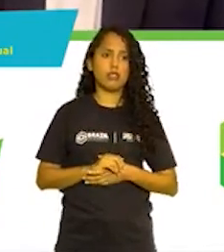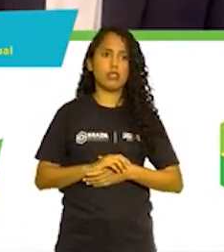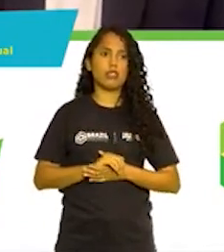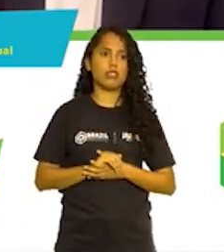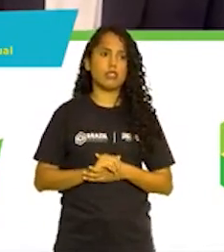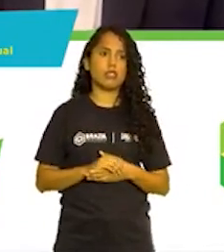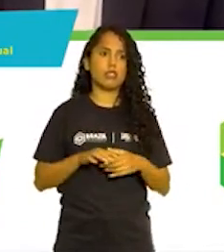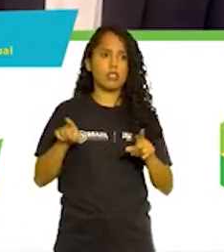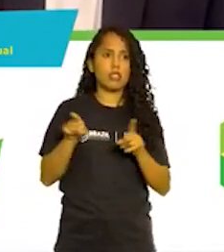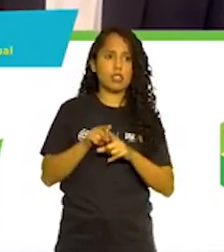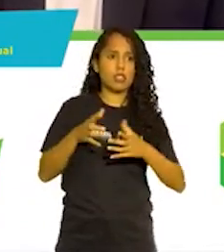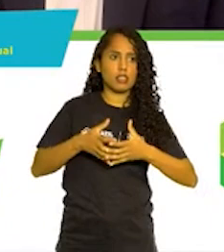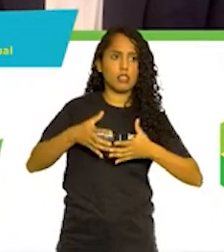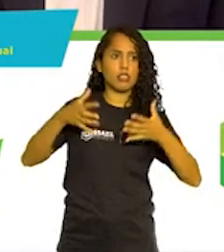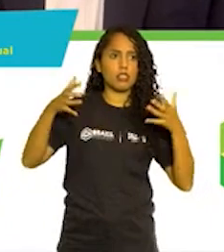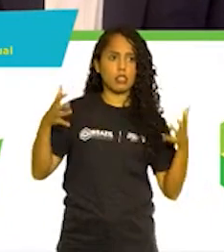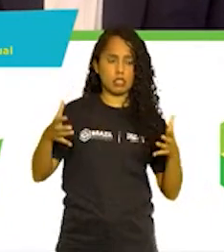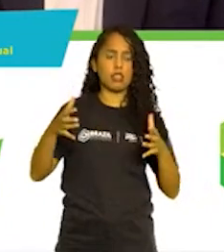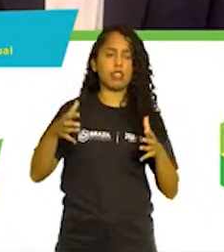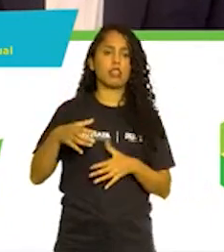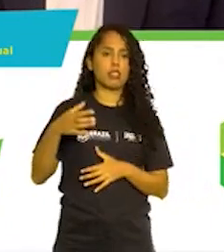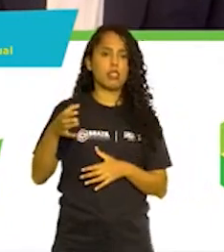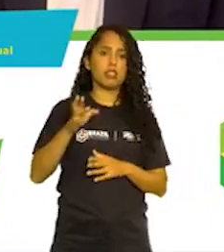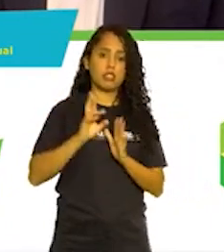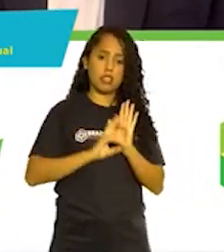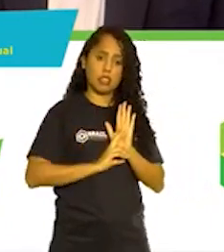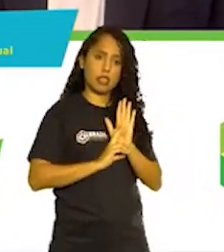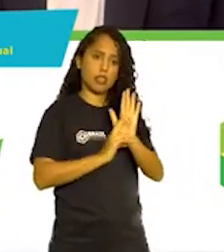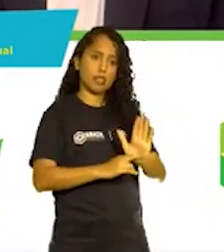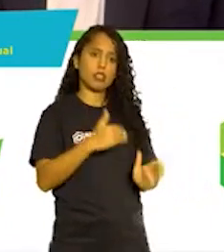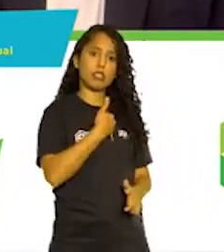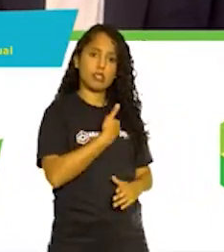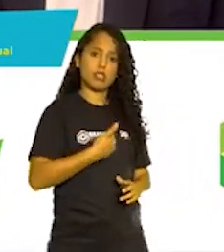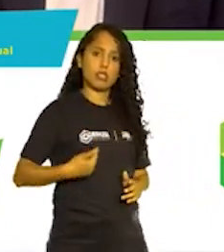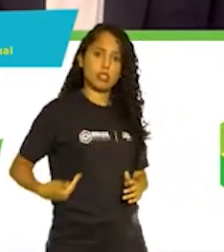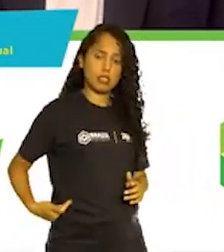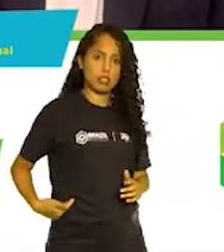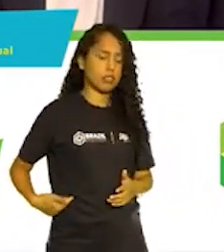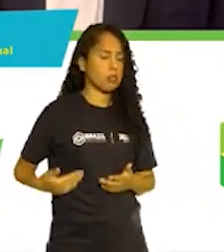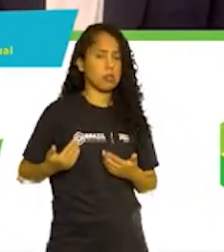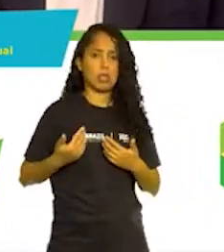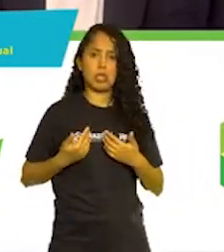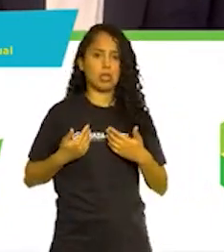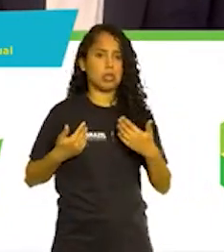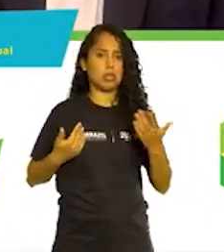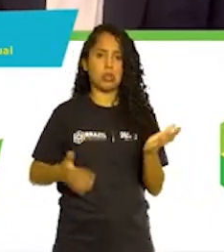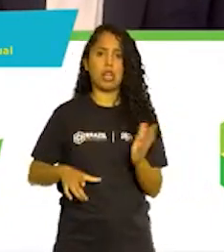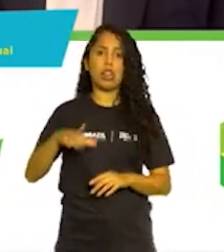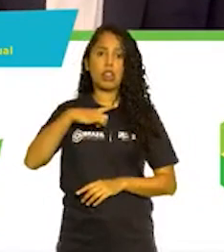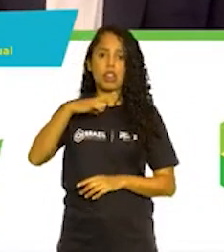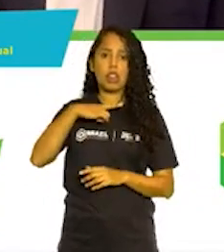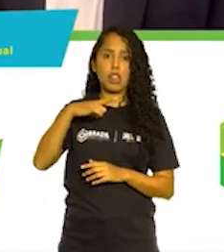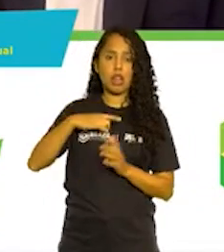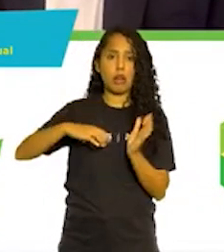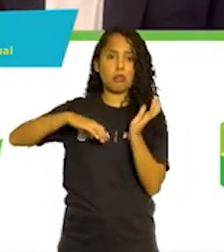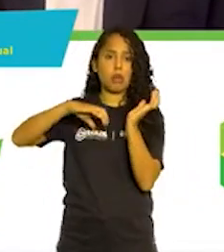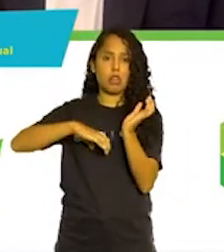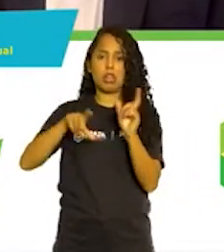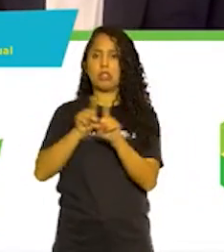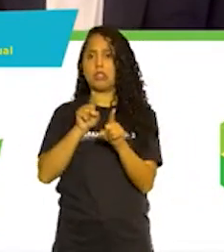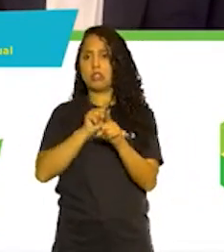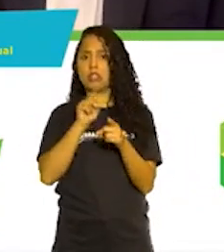Dessa grande entidade que é o governo enfim, o Palácio do Planalto e o governo federal e